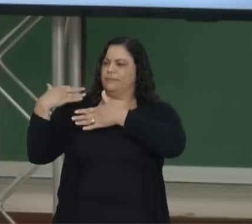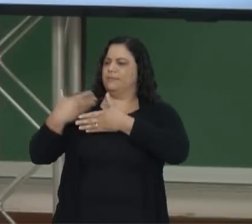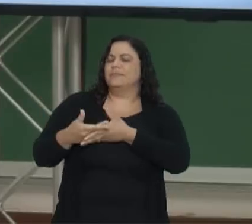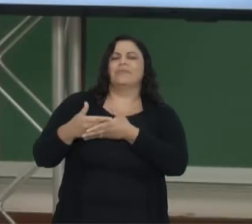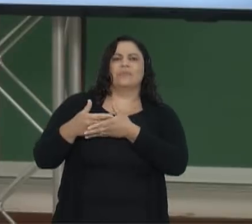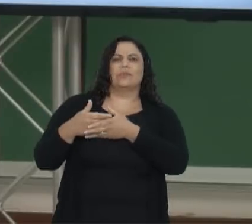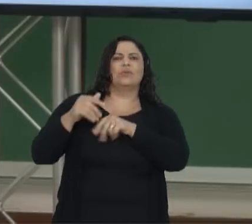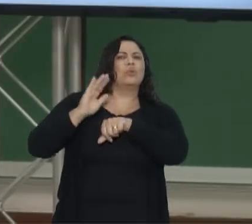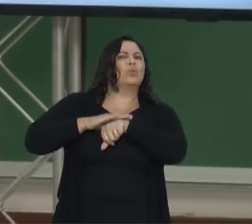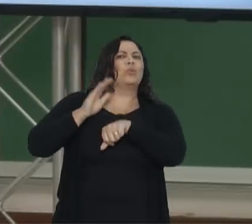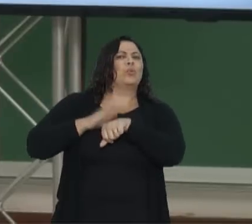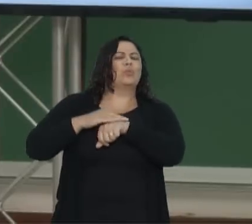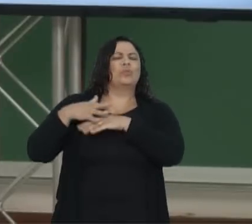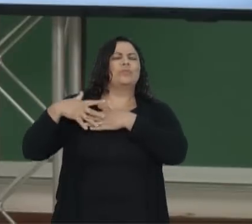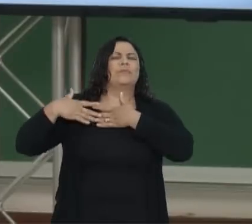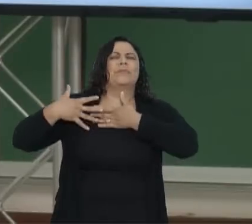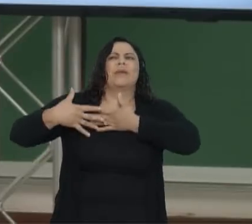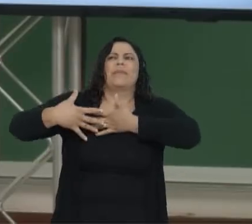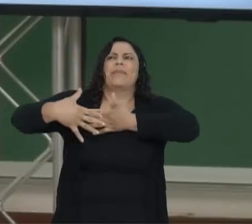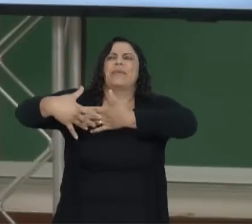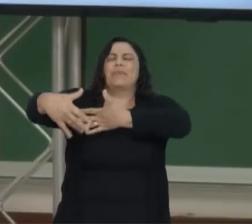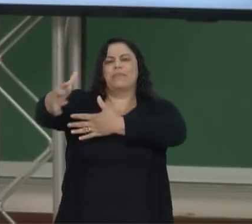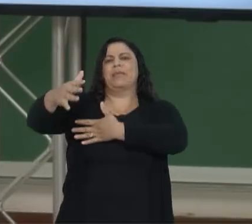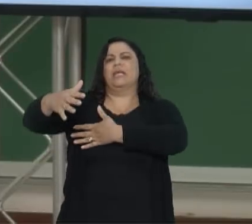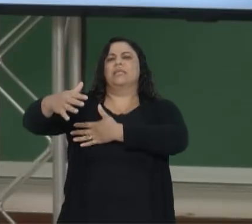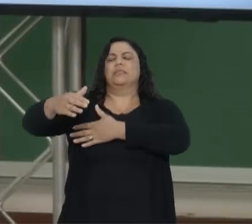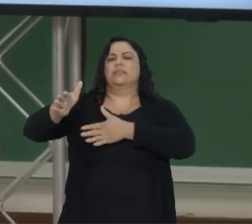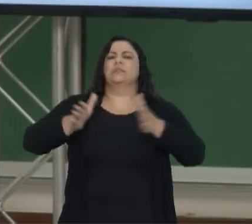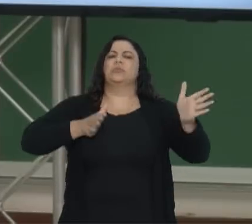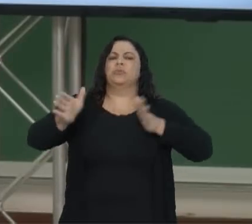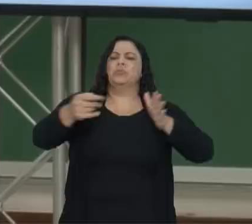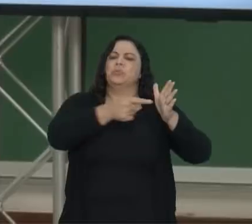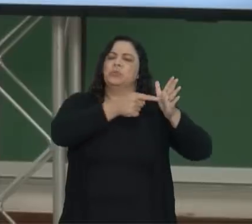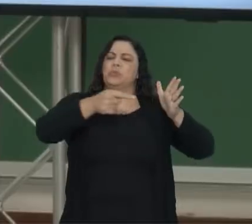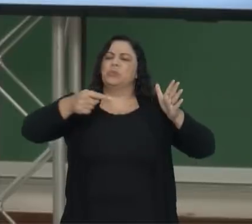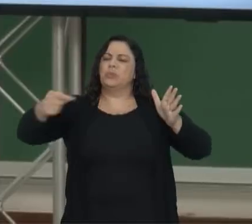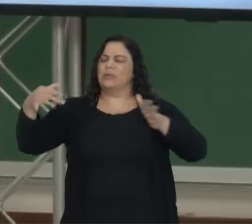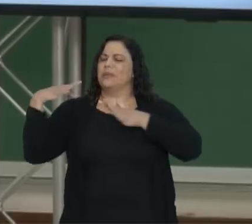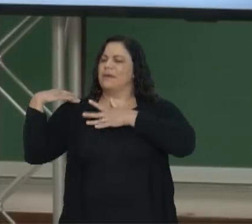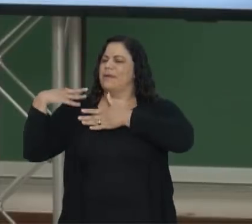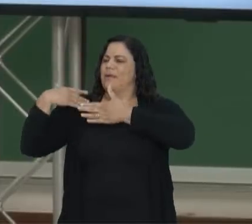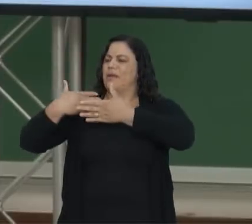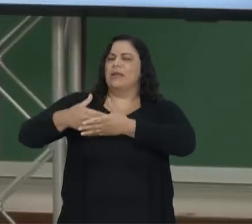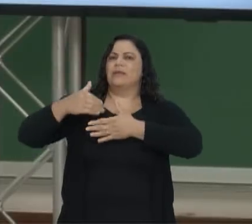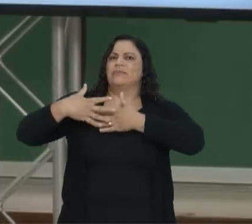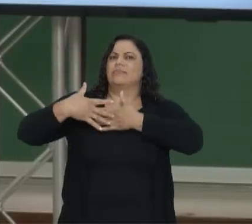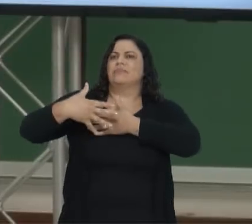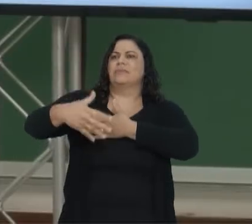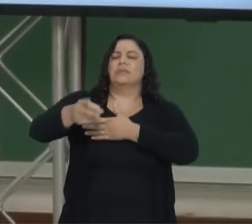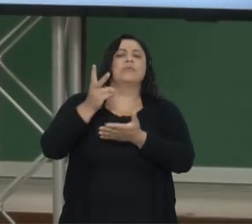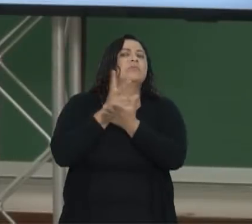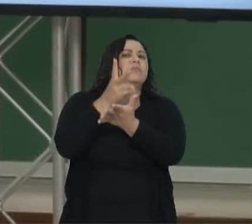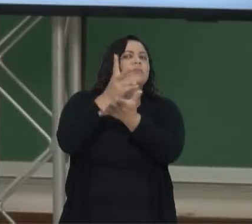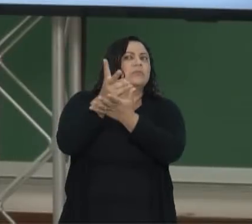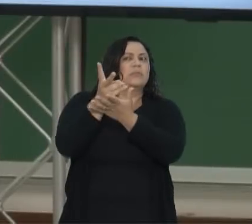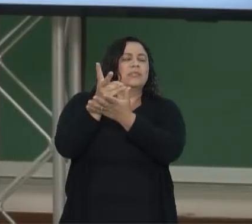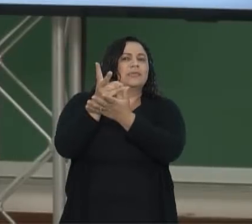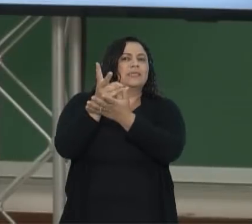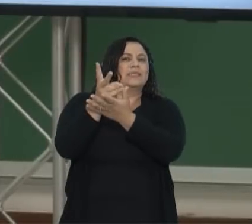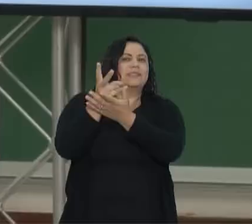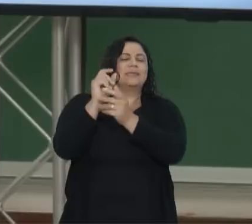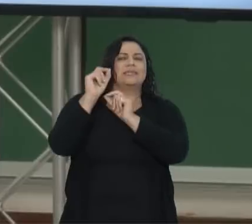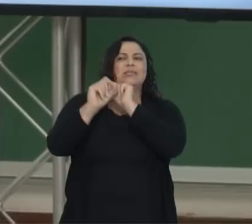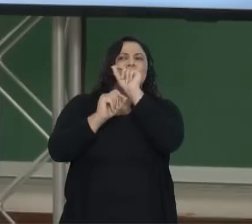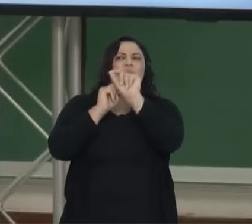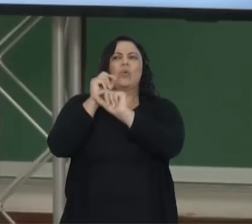eles conseguiram manter muitas das suas tradições, já que em muitos momentos isso era proibido. Então nós vamos falar um pouquinho dos quilombos. O